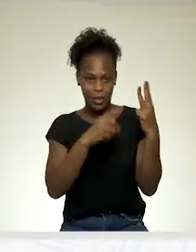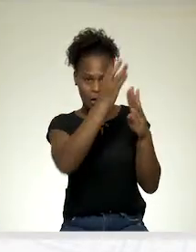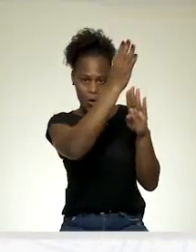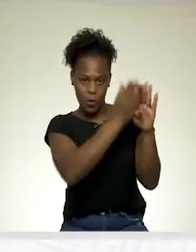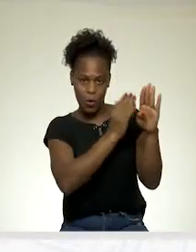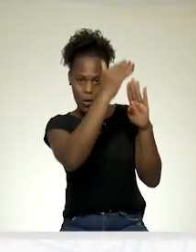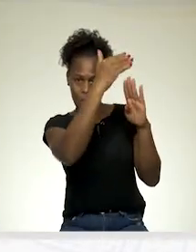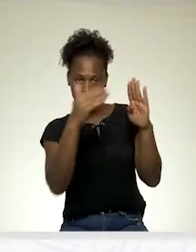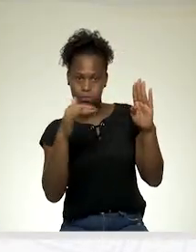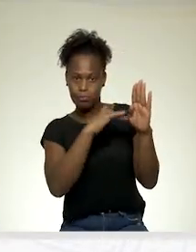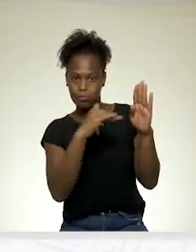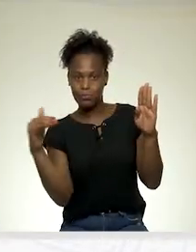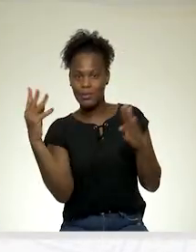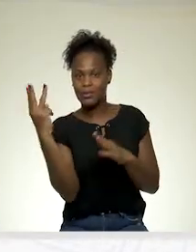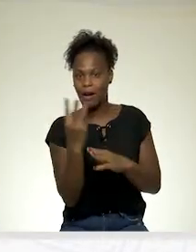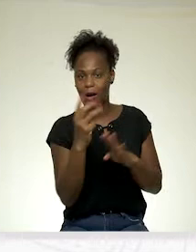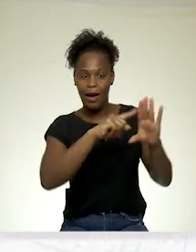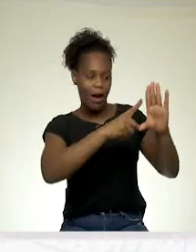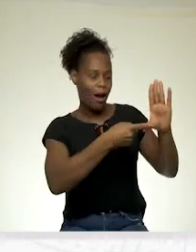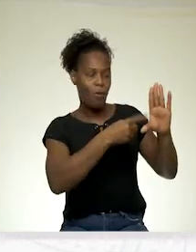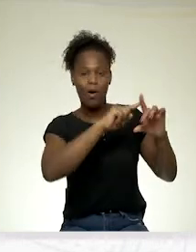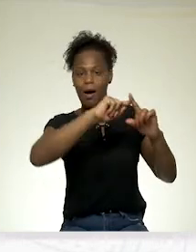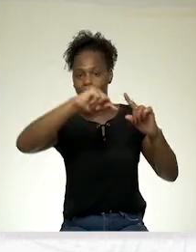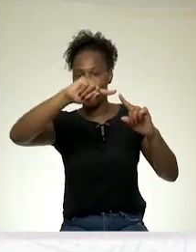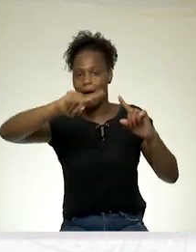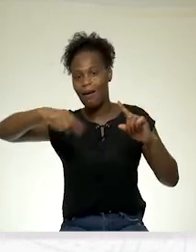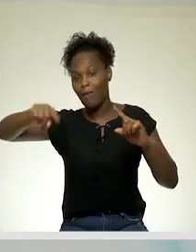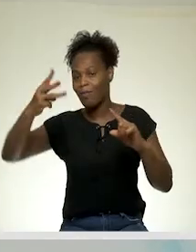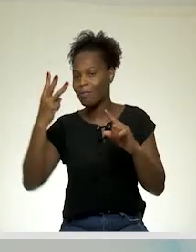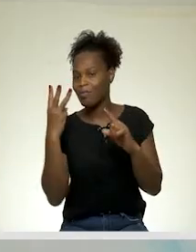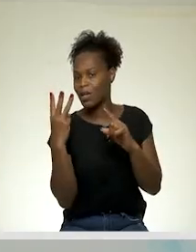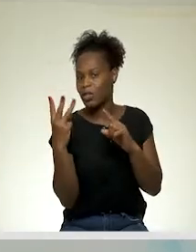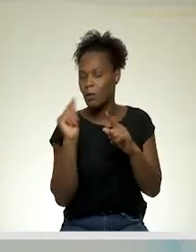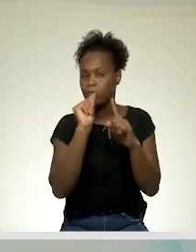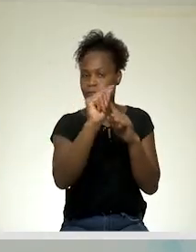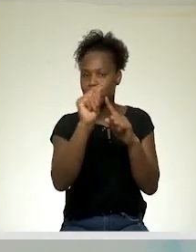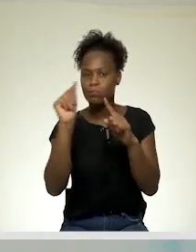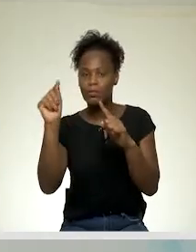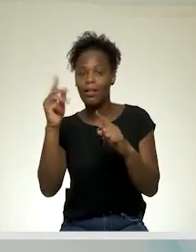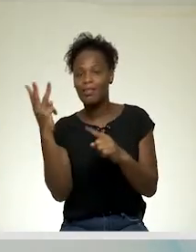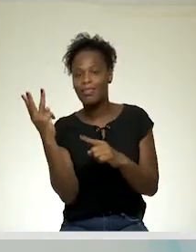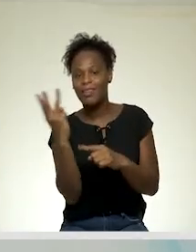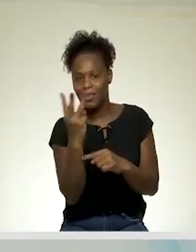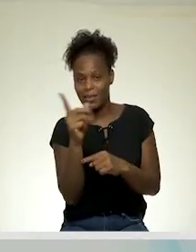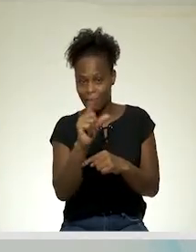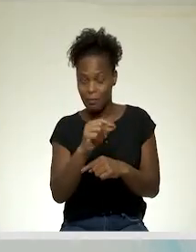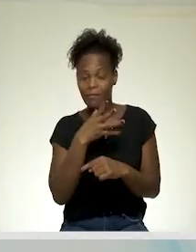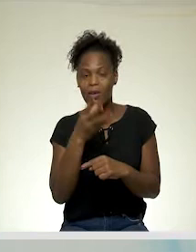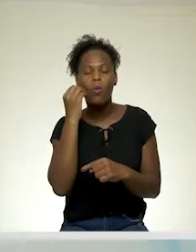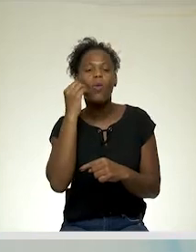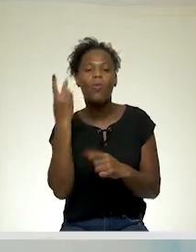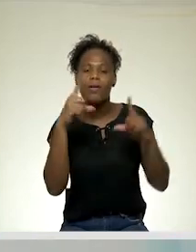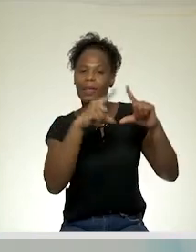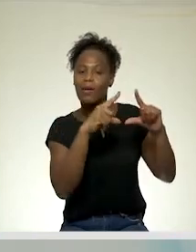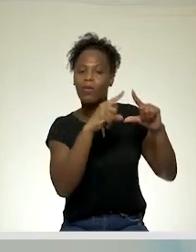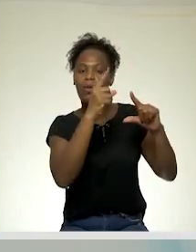3 ângulos e 3 vértices. Vamos classificar o triângulo